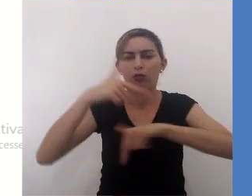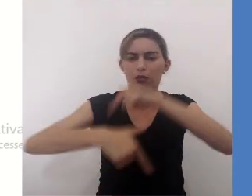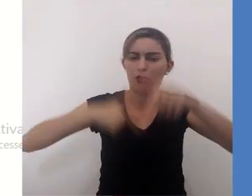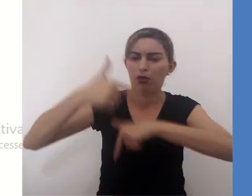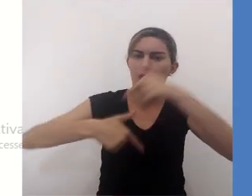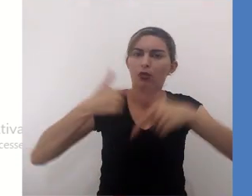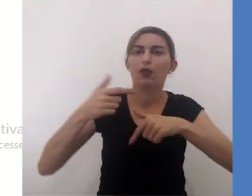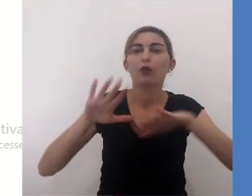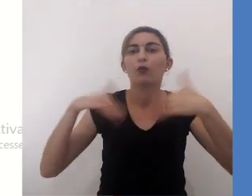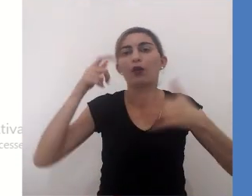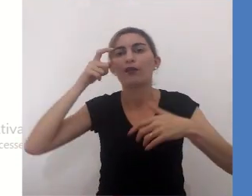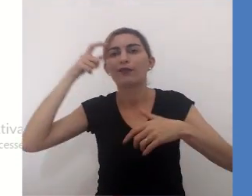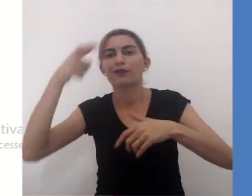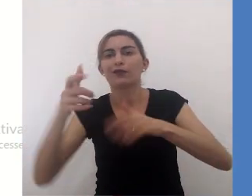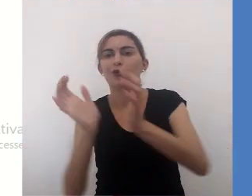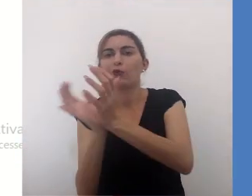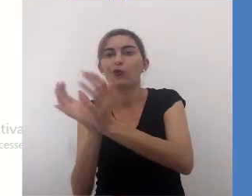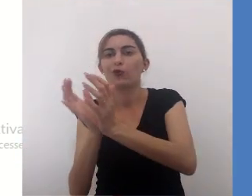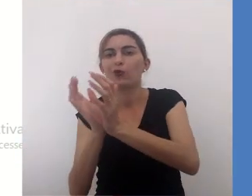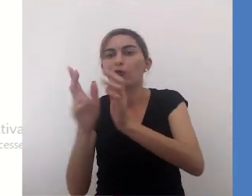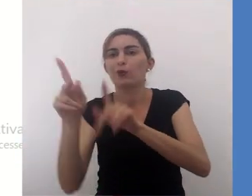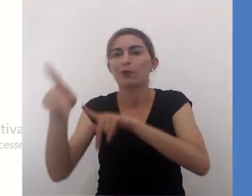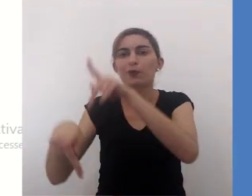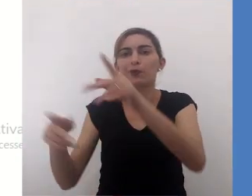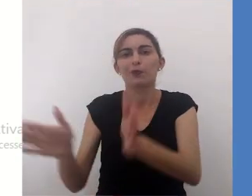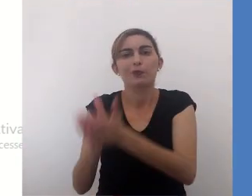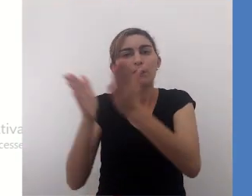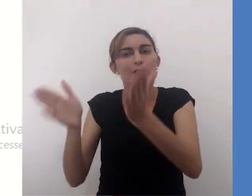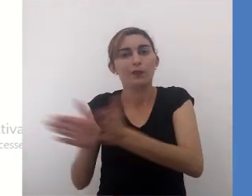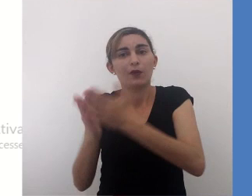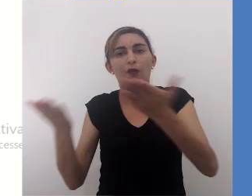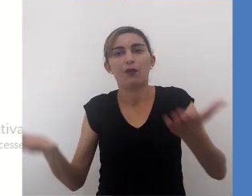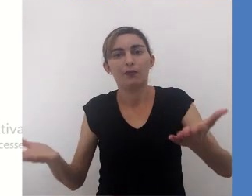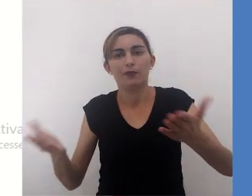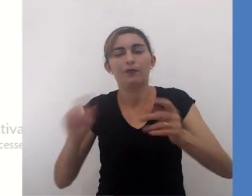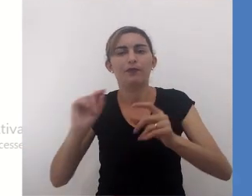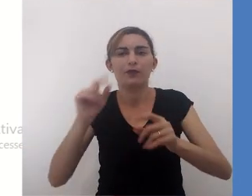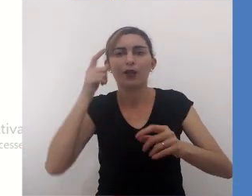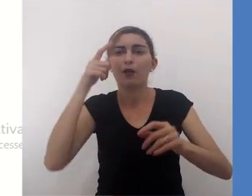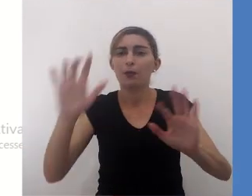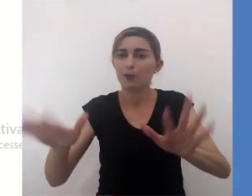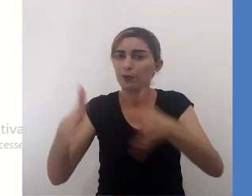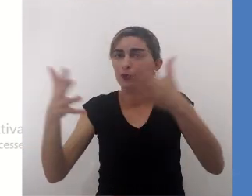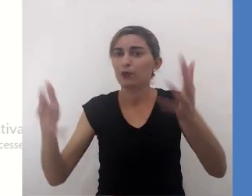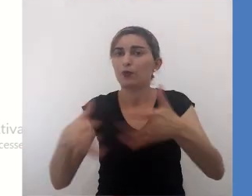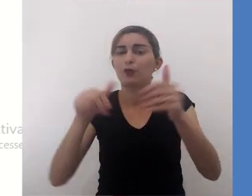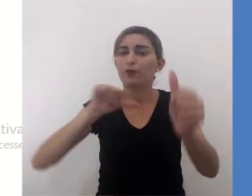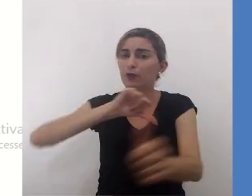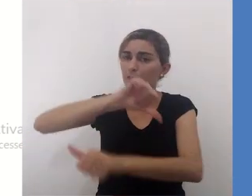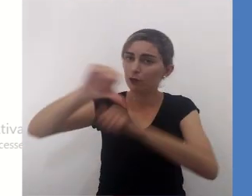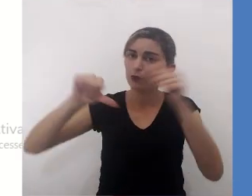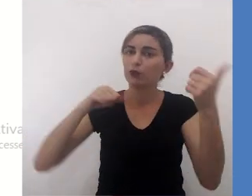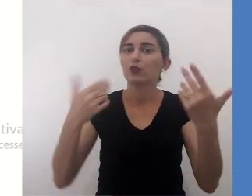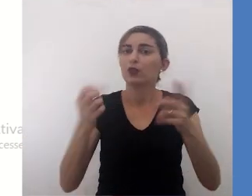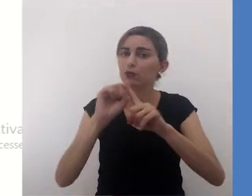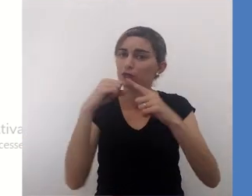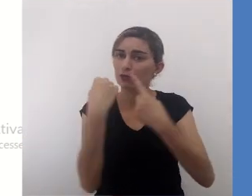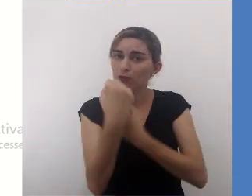qual era o interesse das camadas médias e pobres? Promover